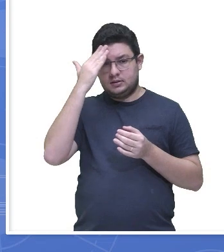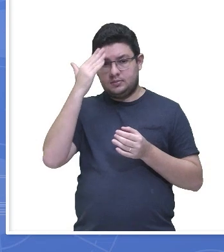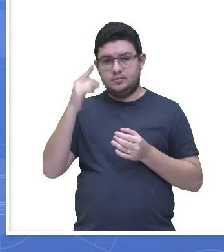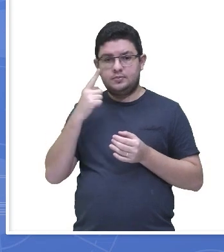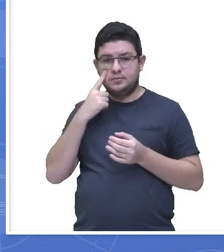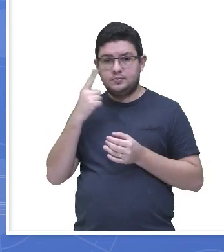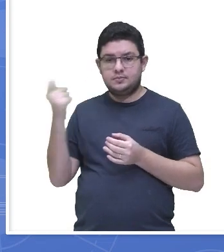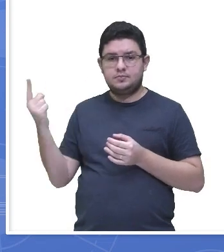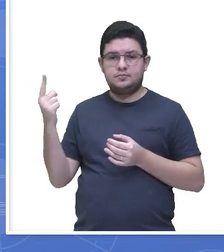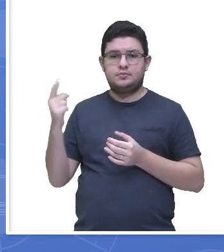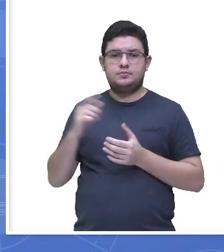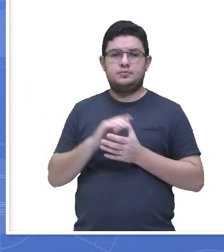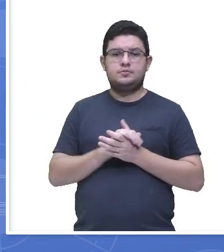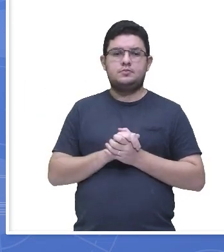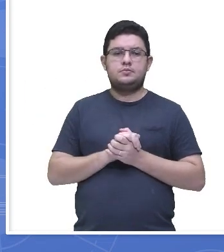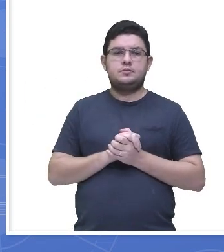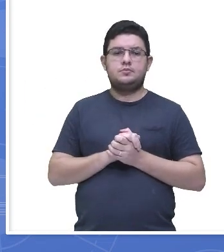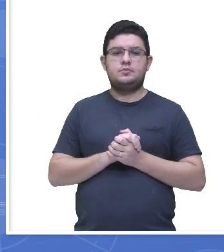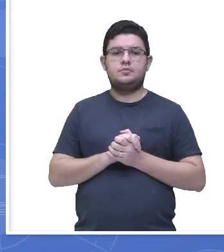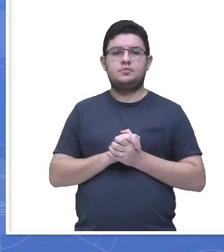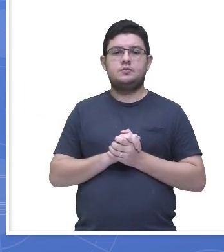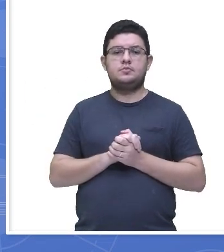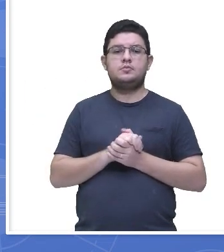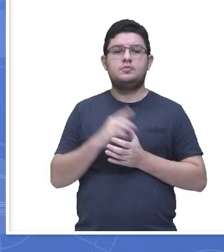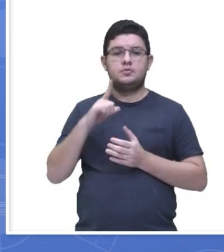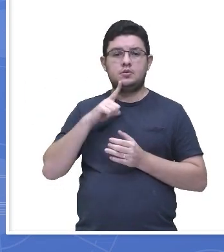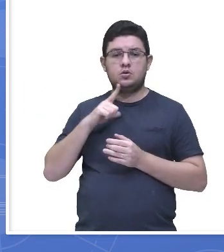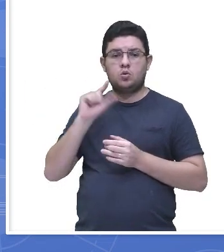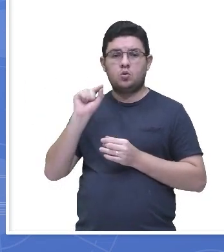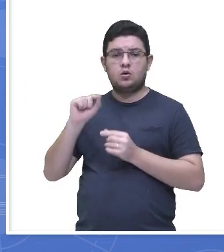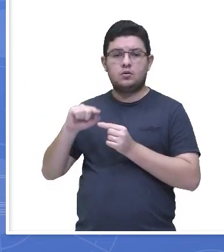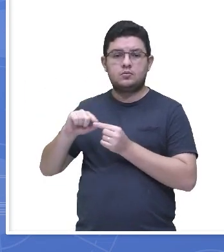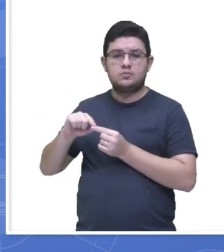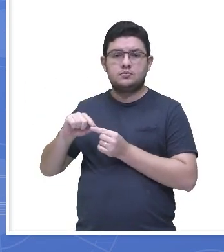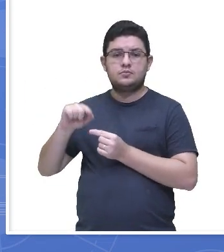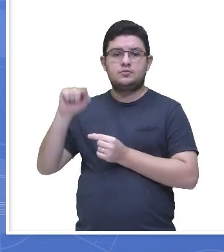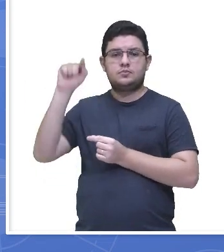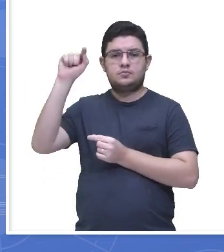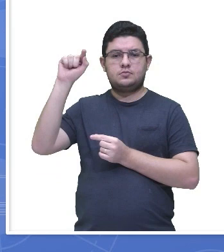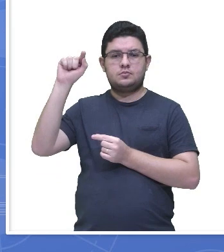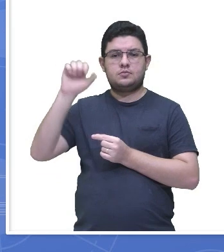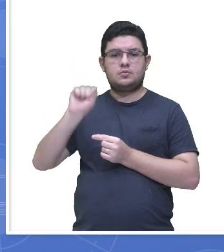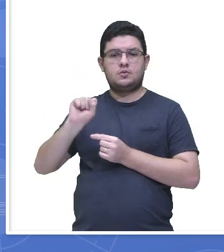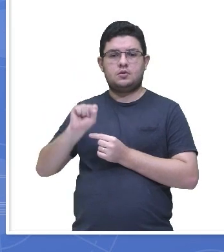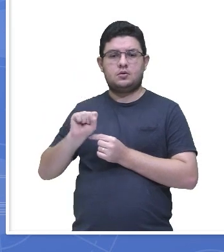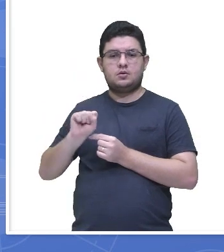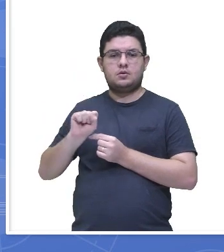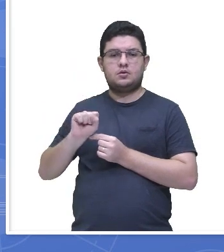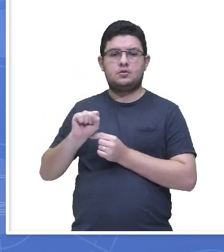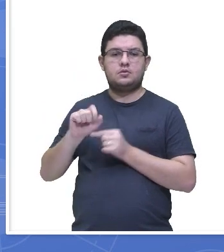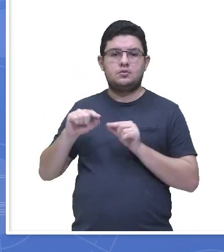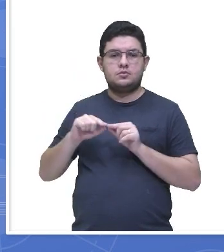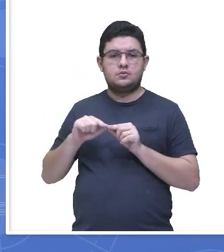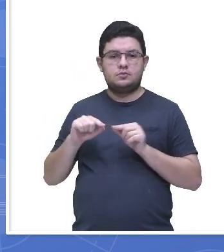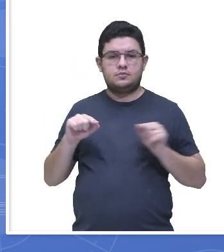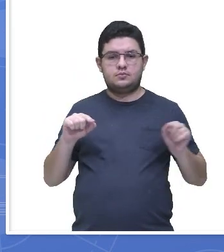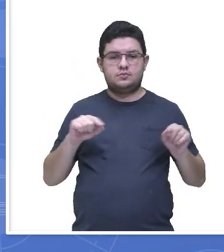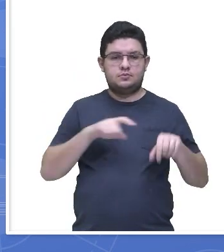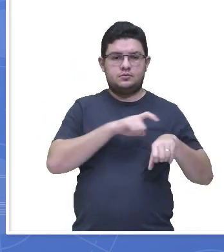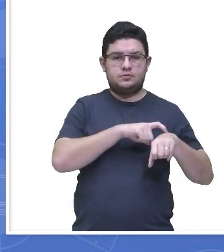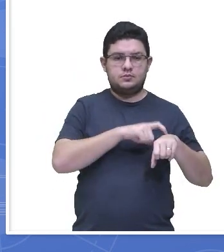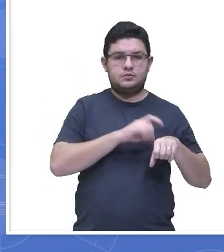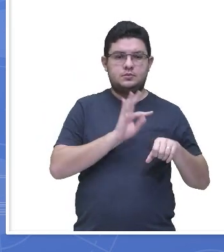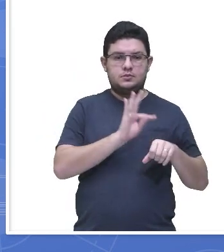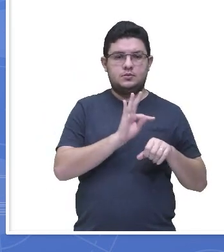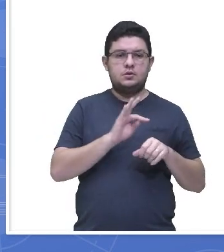lembrando a você que o gráfico da posição no movimento uniforme é uma função do primeiro grau, crescente ou decrescente, e sua